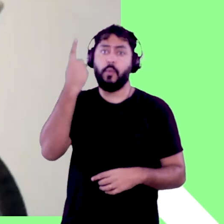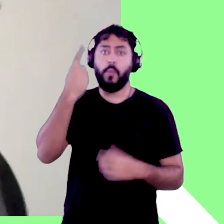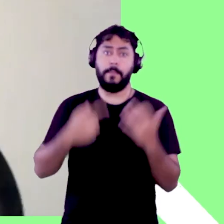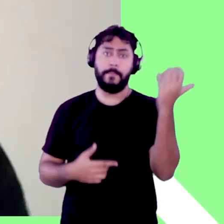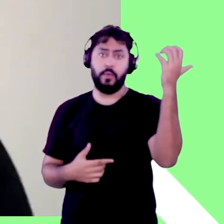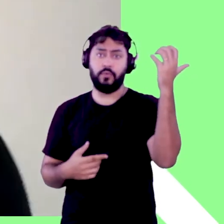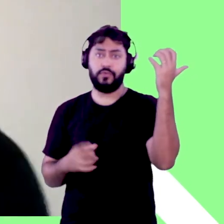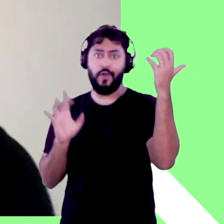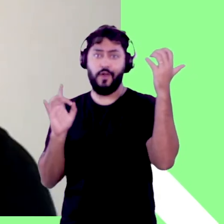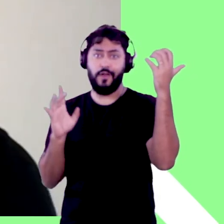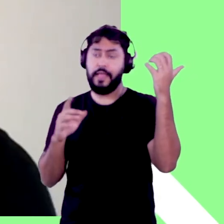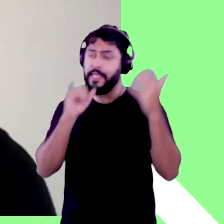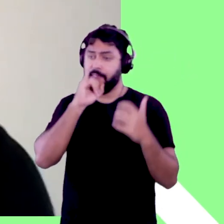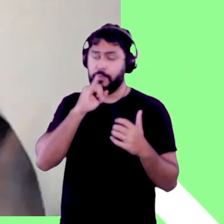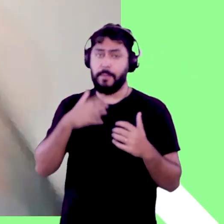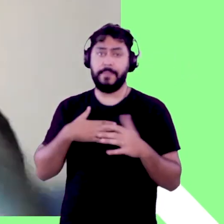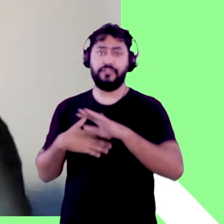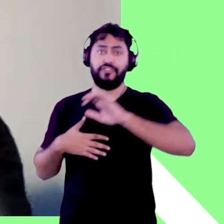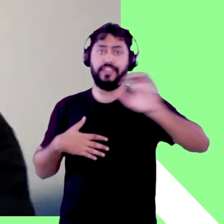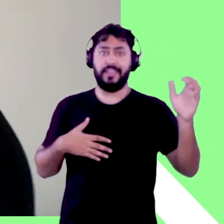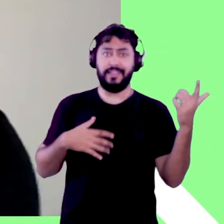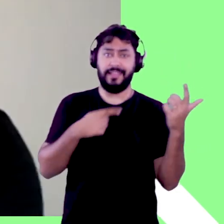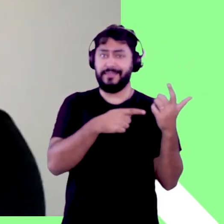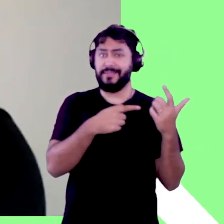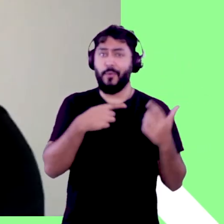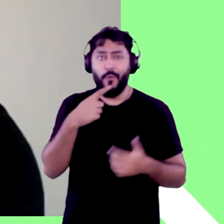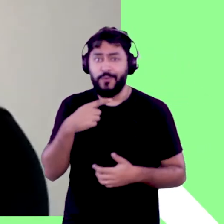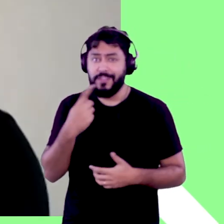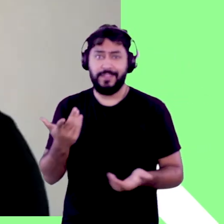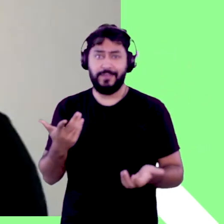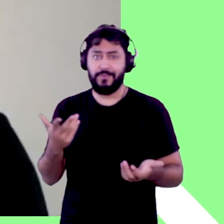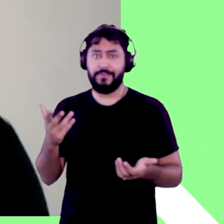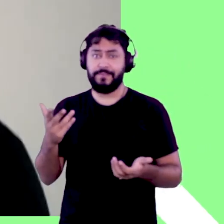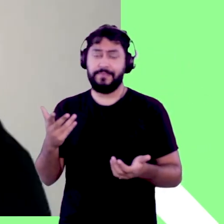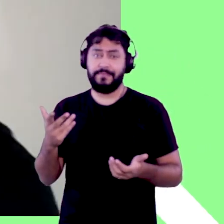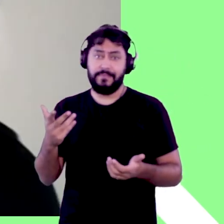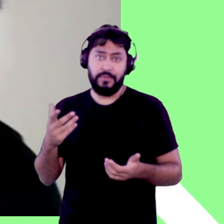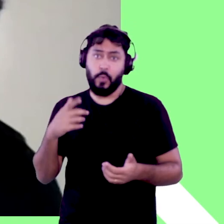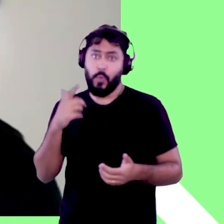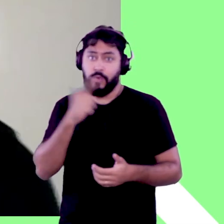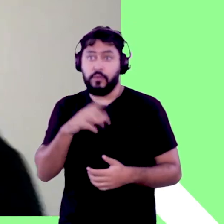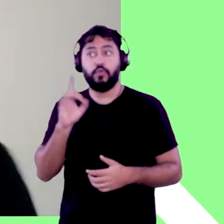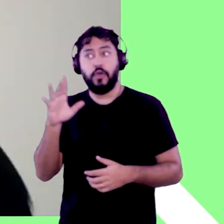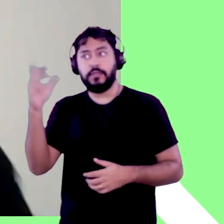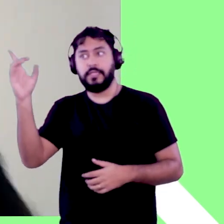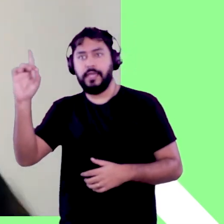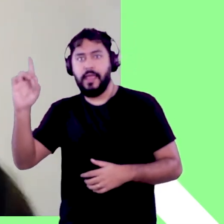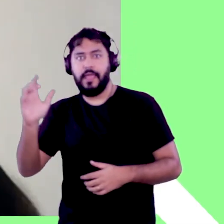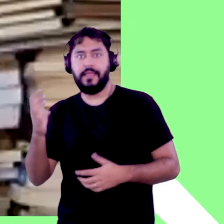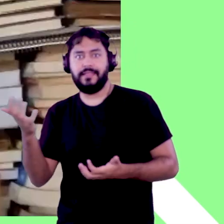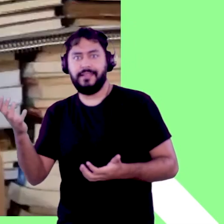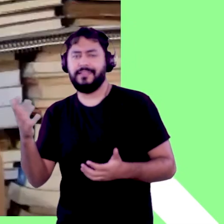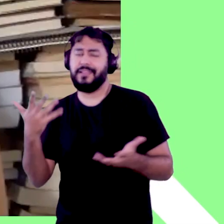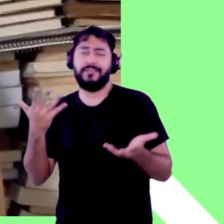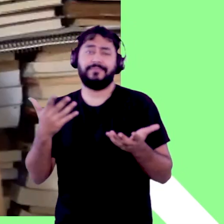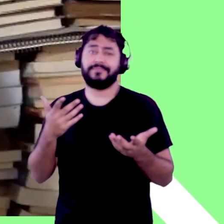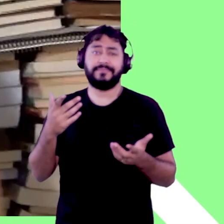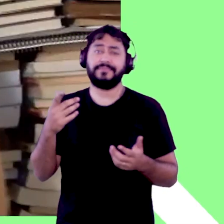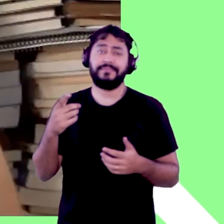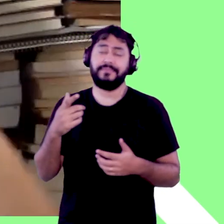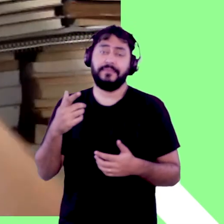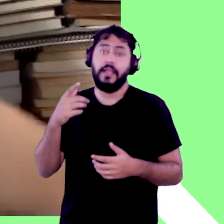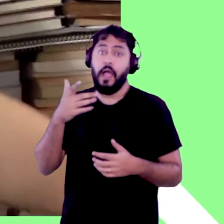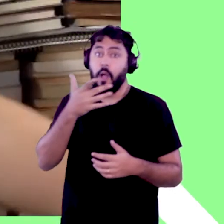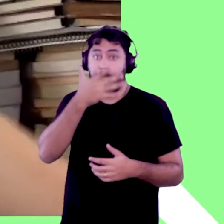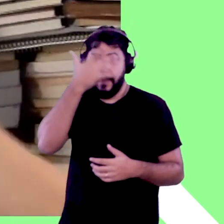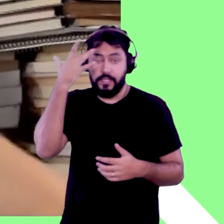da mão, gente. Então tem que fazer tudo com a direita. Não dá para fazer o jogo para usar as duas mãos, que eu não vou jogar. E tem que ter uns comandos. Teve gente que